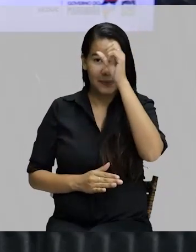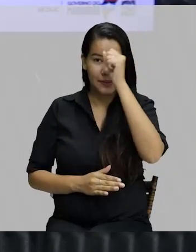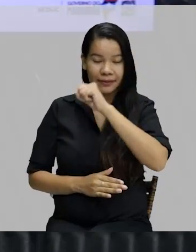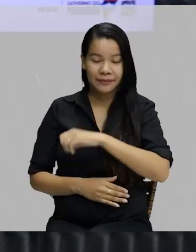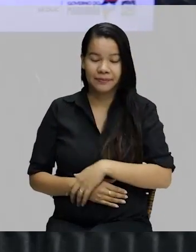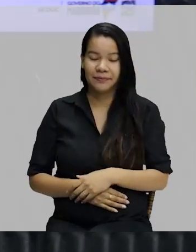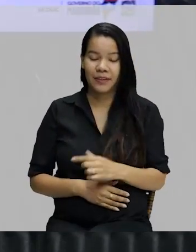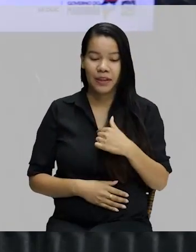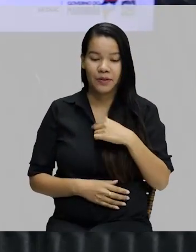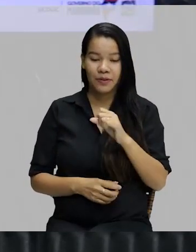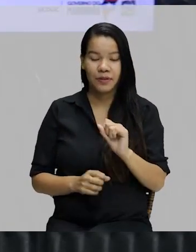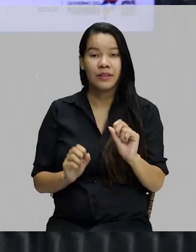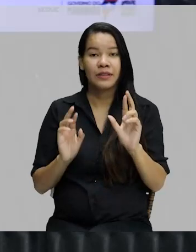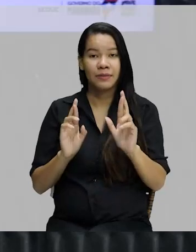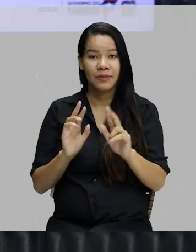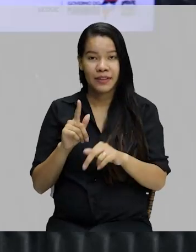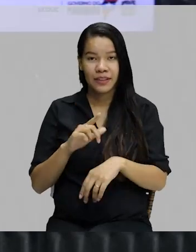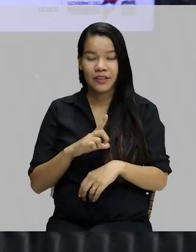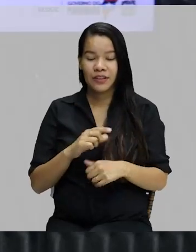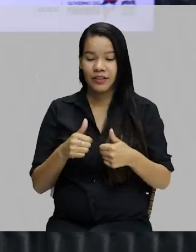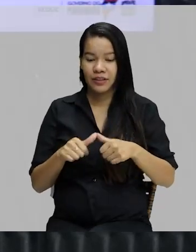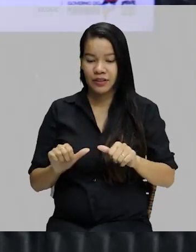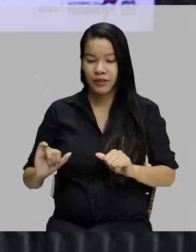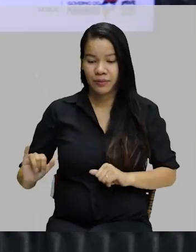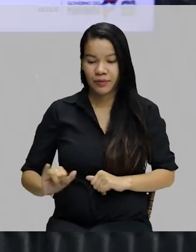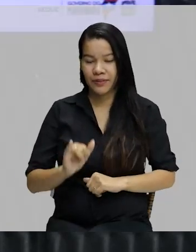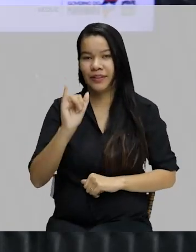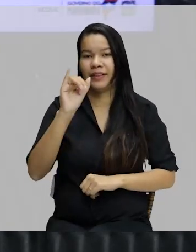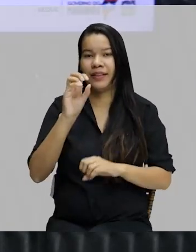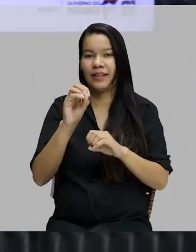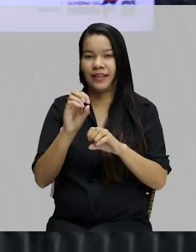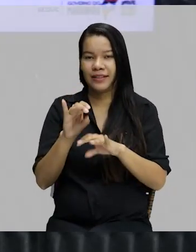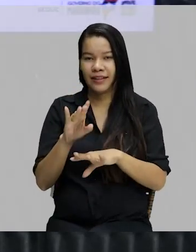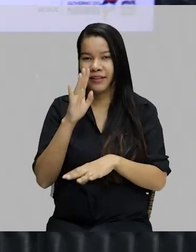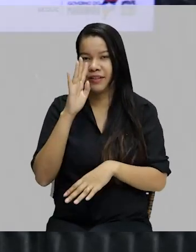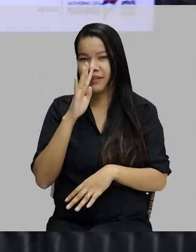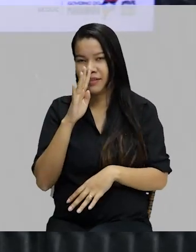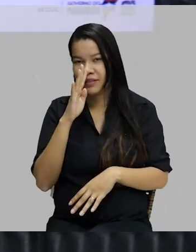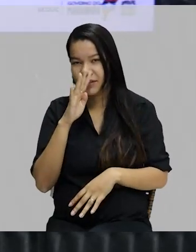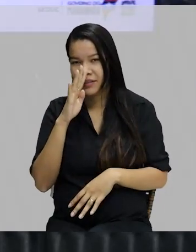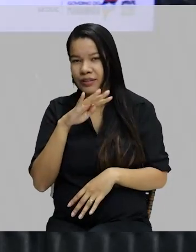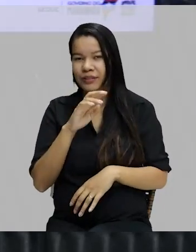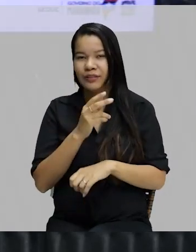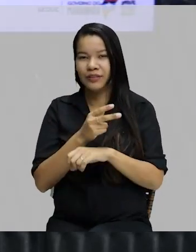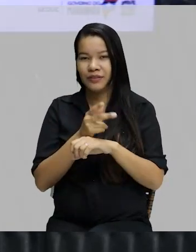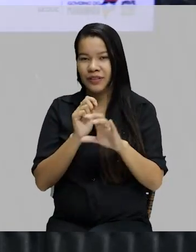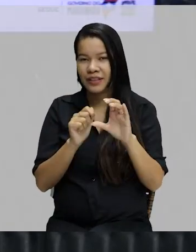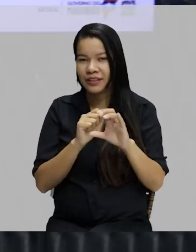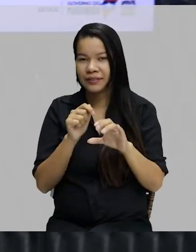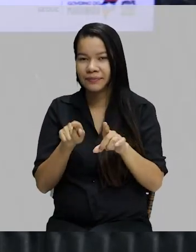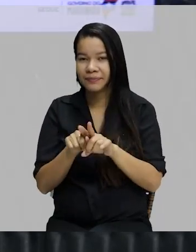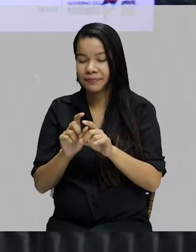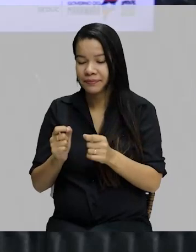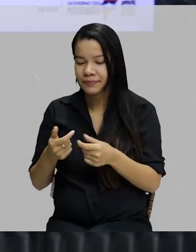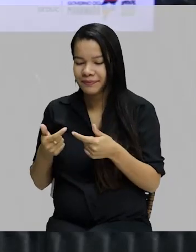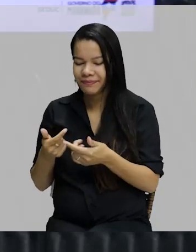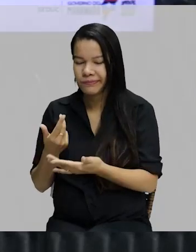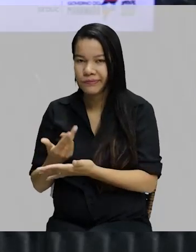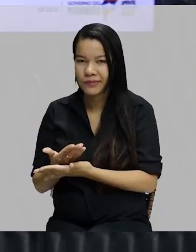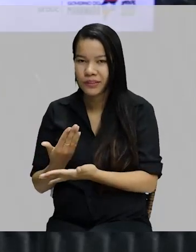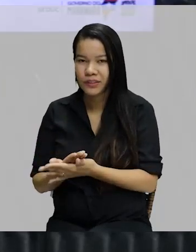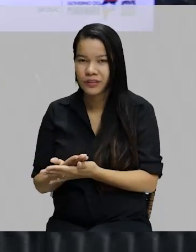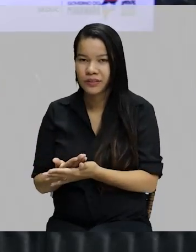Bom, espero que você esteja aproveitando as nossas aulas, acompanhando os vídeos direitinho, certo? E se dedicando aos